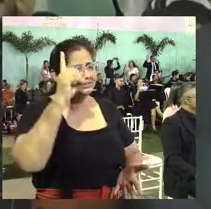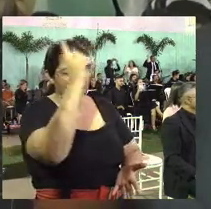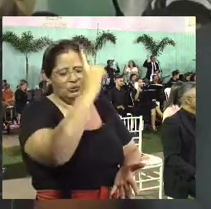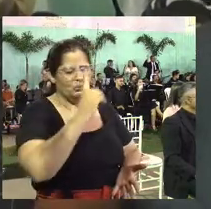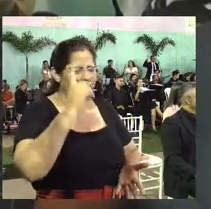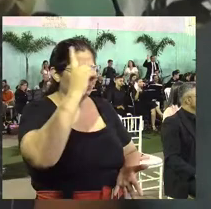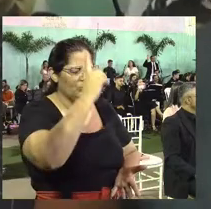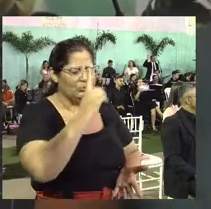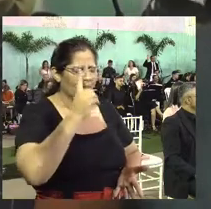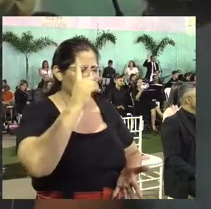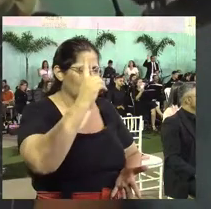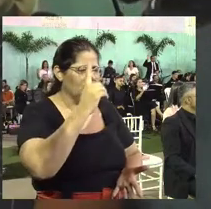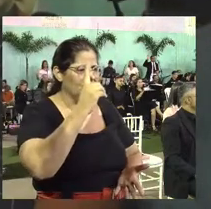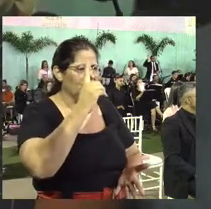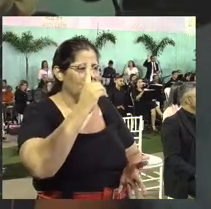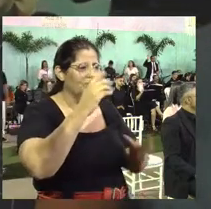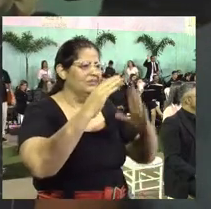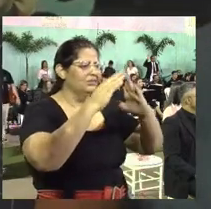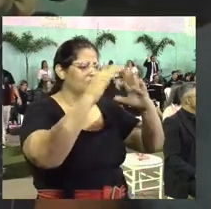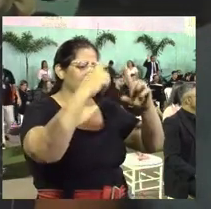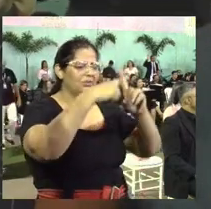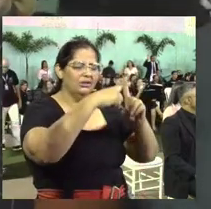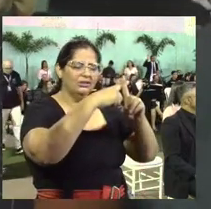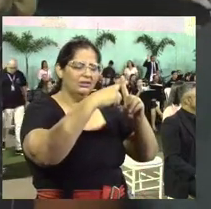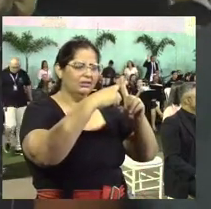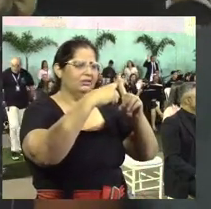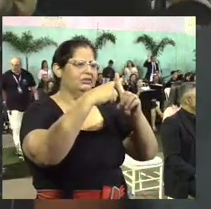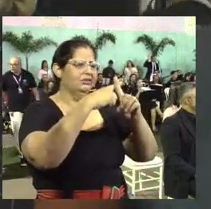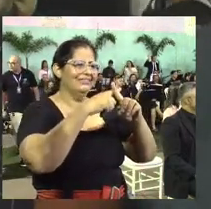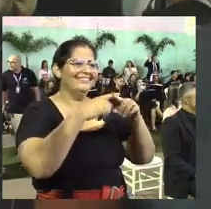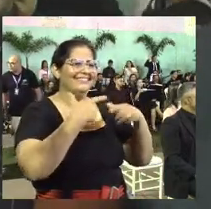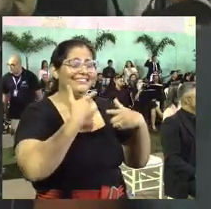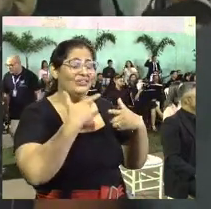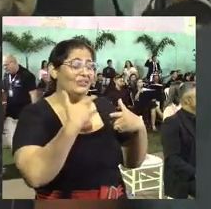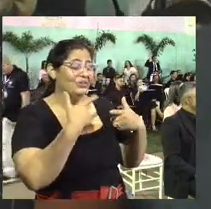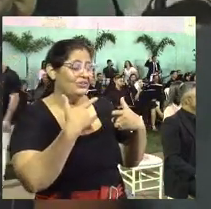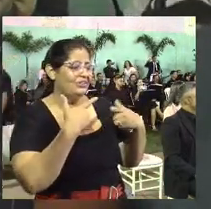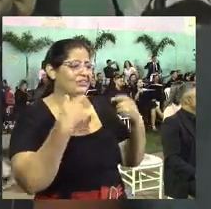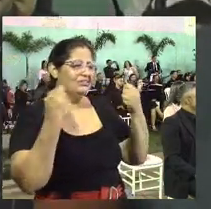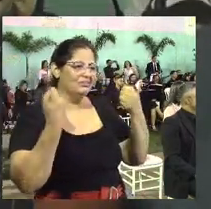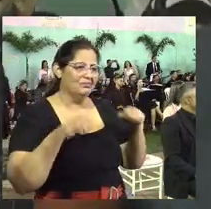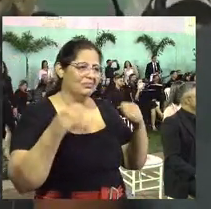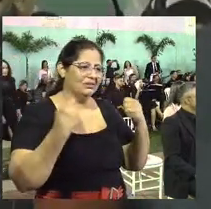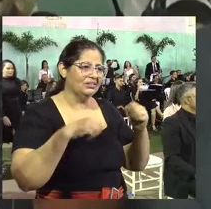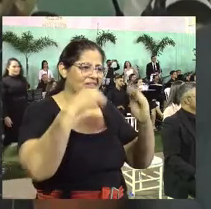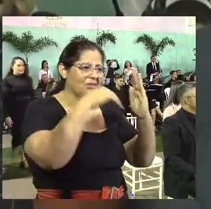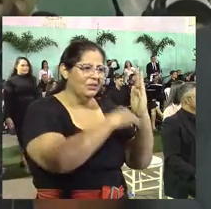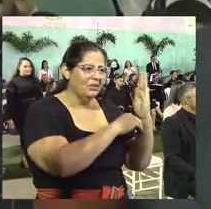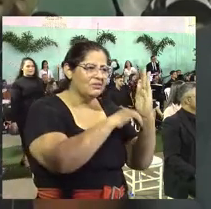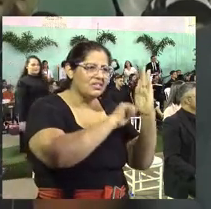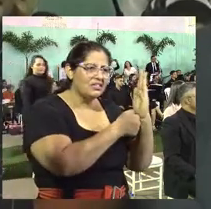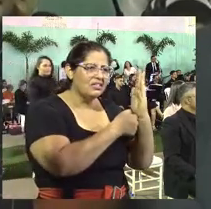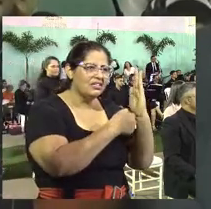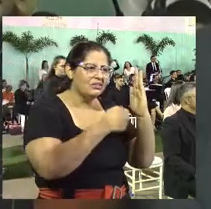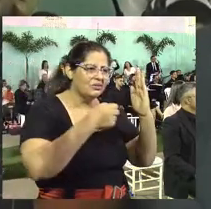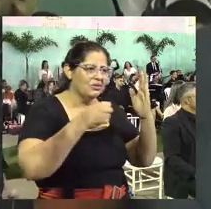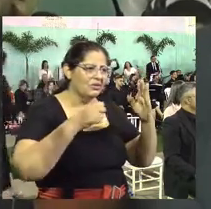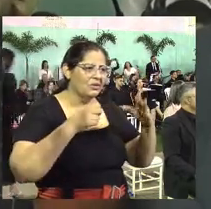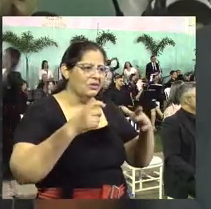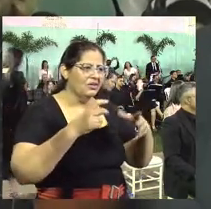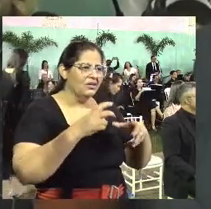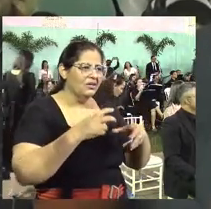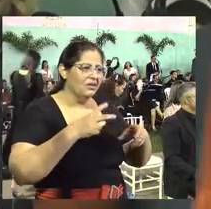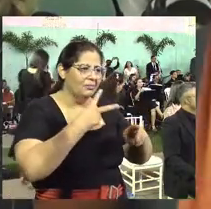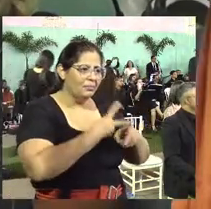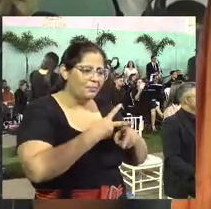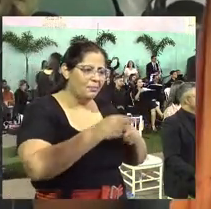adorar a Deus como seu melhor sorriso era Basílica do segredo para você vencer as suas guerras